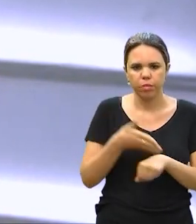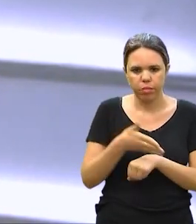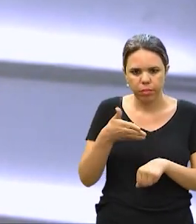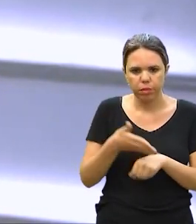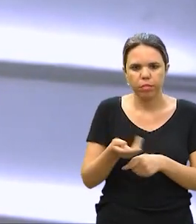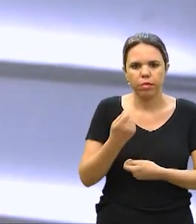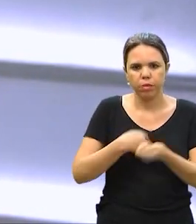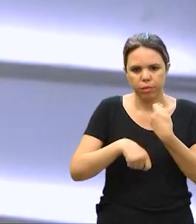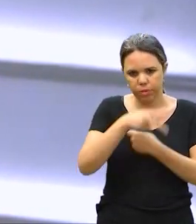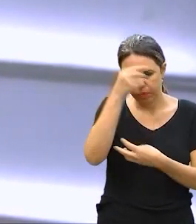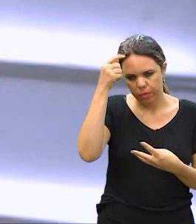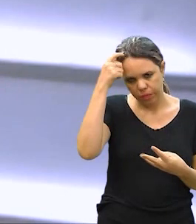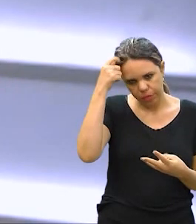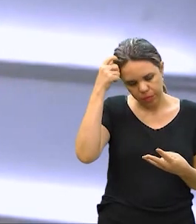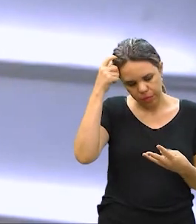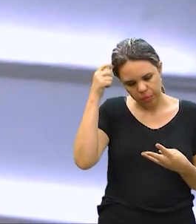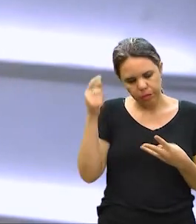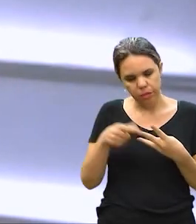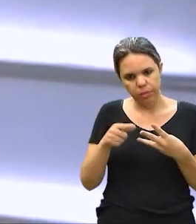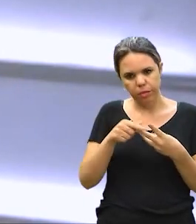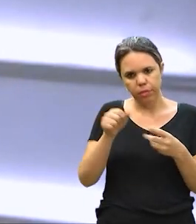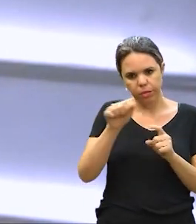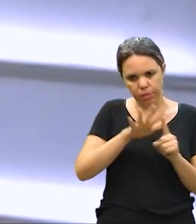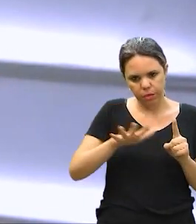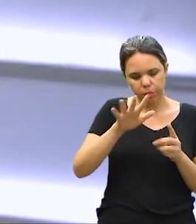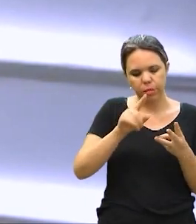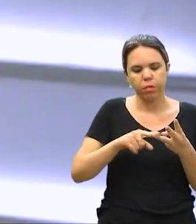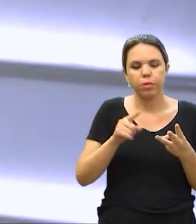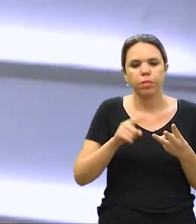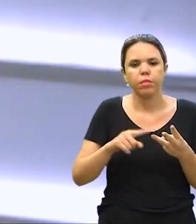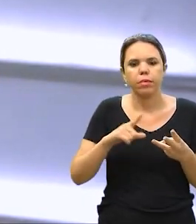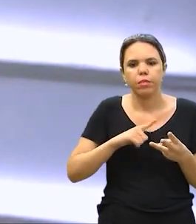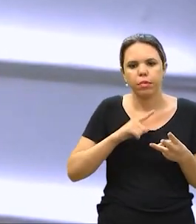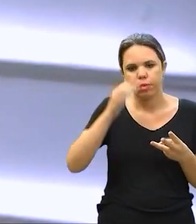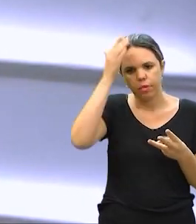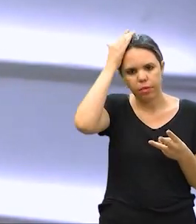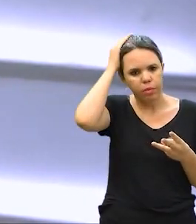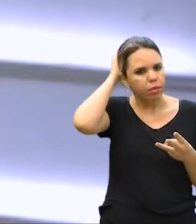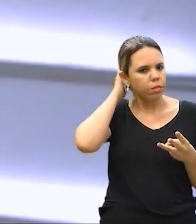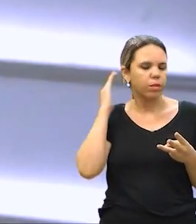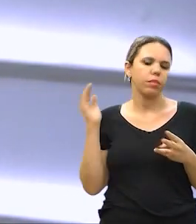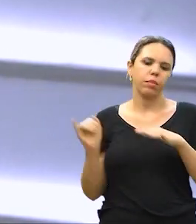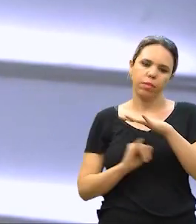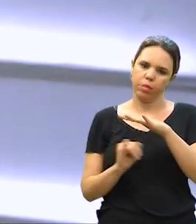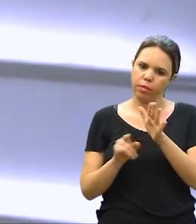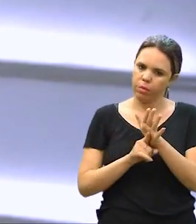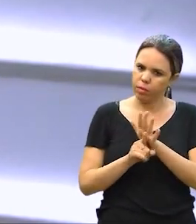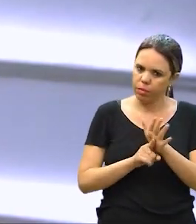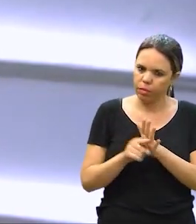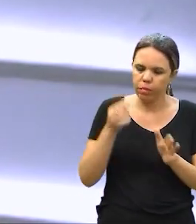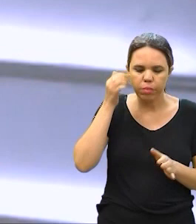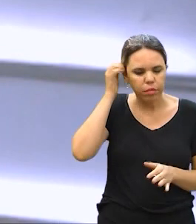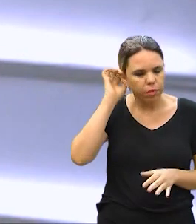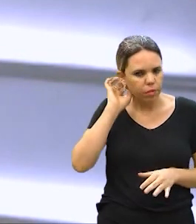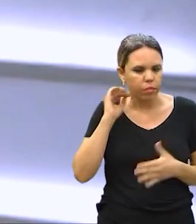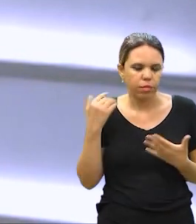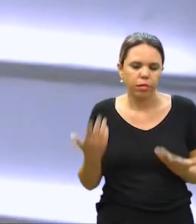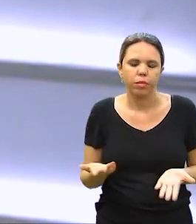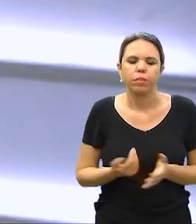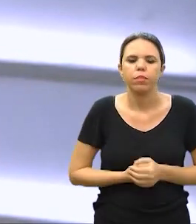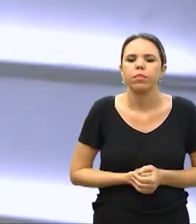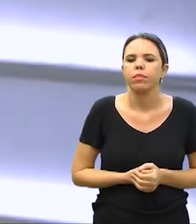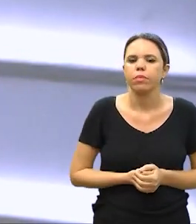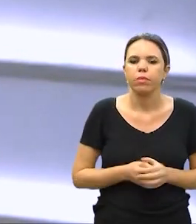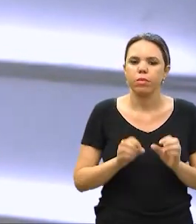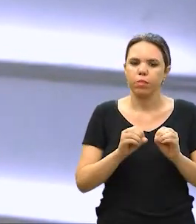da administração pública, a gente tem a sociedade civil organizada, a gente também tem aí os institutos de pesquisa